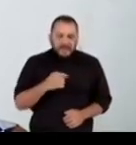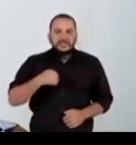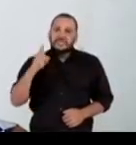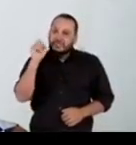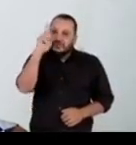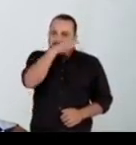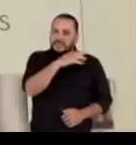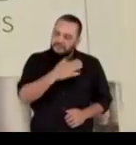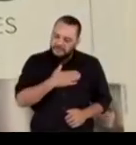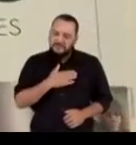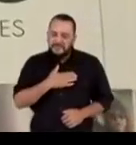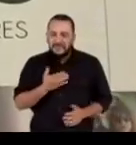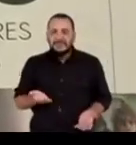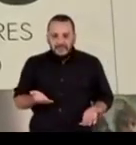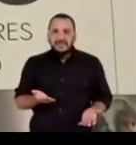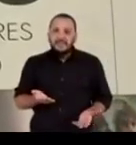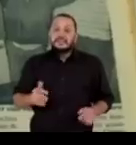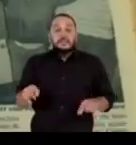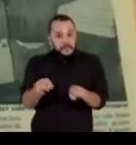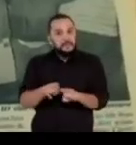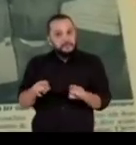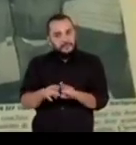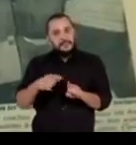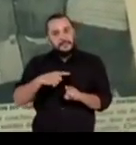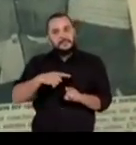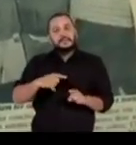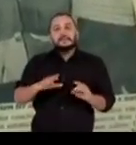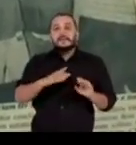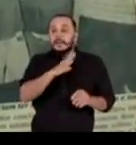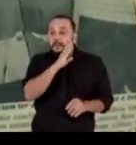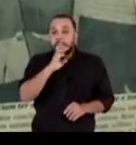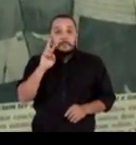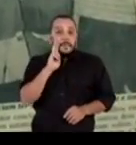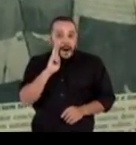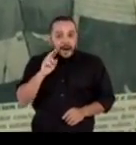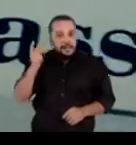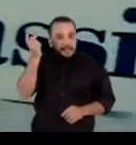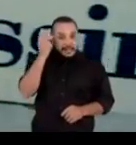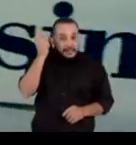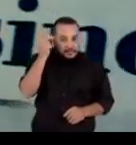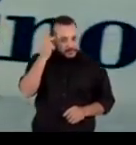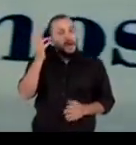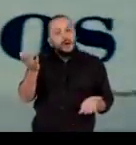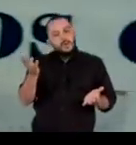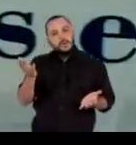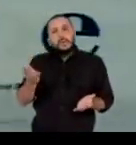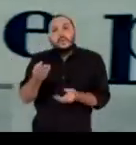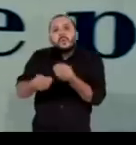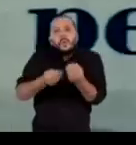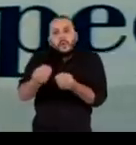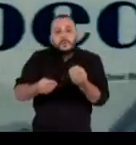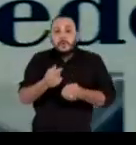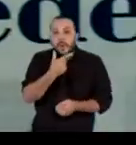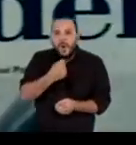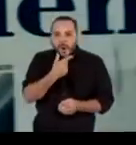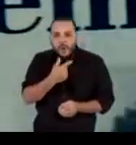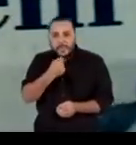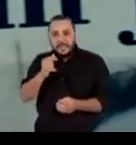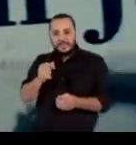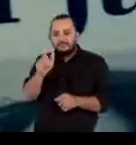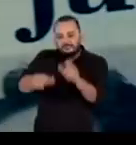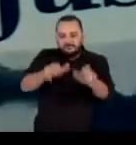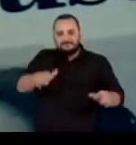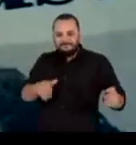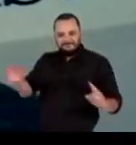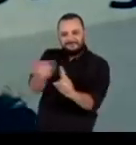mim voltar ao normal. E exclusivo, o caso do Bar Bodega, 23 anos depois. Como estão os homens que foram torturados para assumir